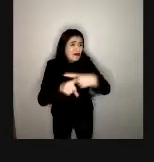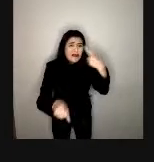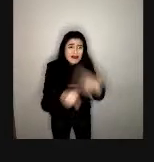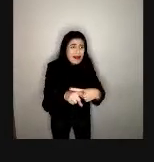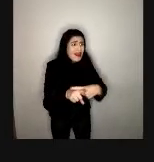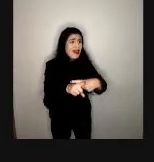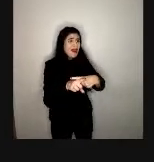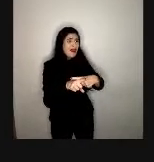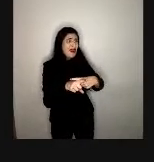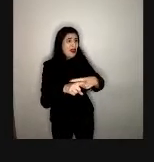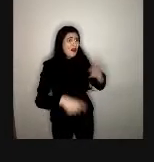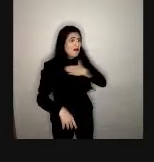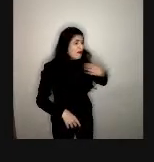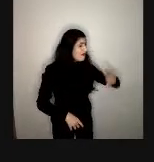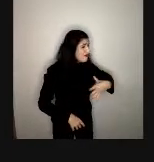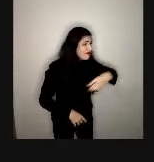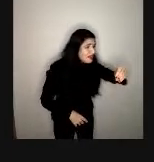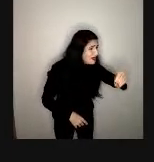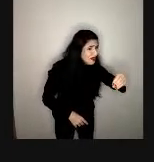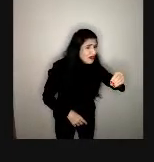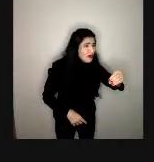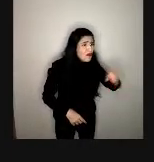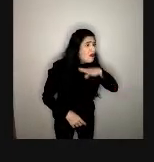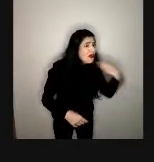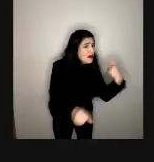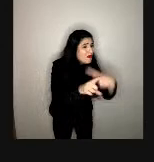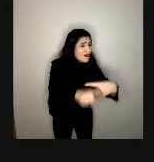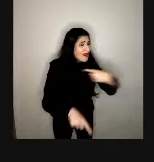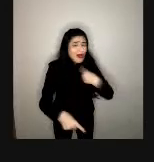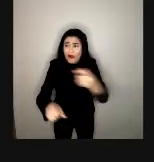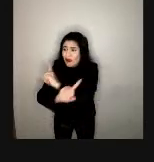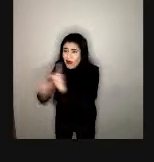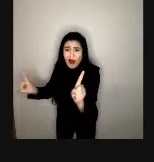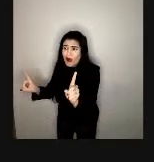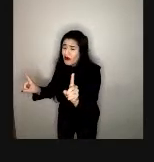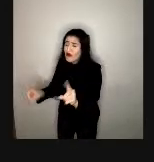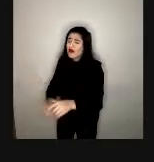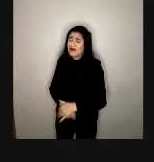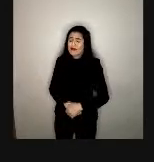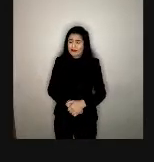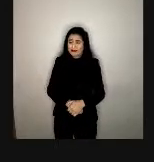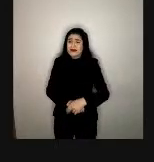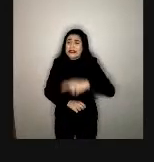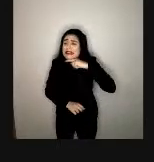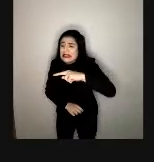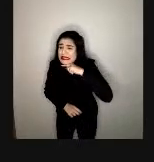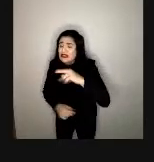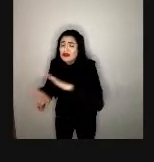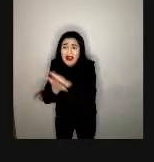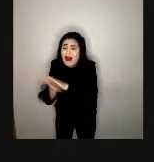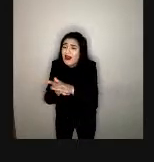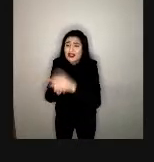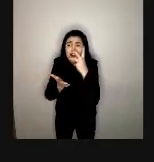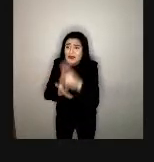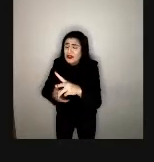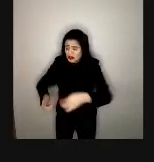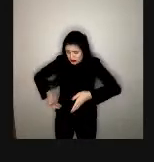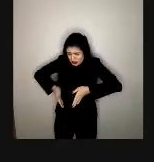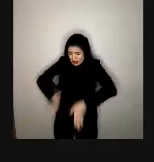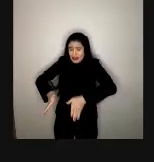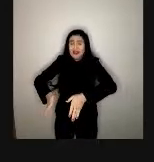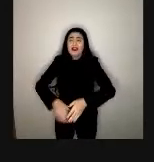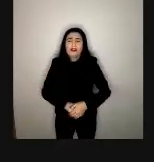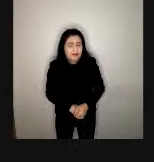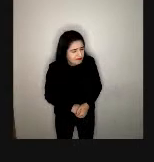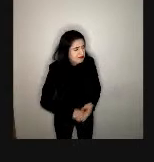Ele não viu nem os netos nascerem, né? O meu sobrinho tinha acabado de casar. E aí eu falei: mãe, agora a gente chora, porque faz